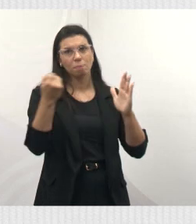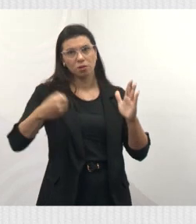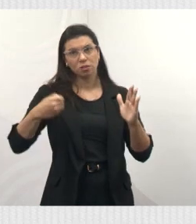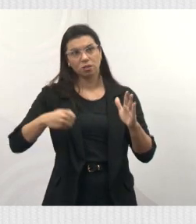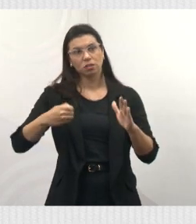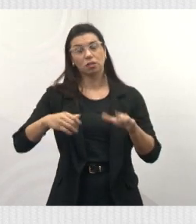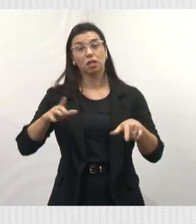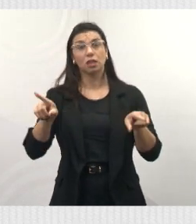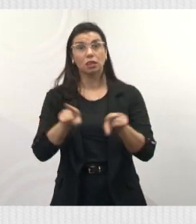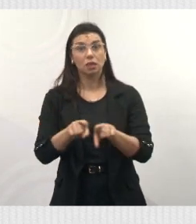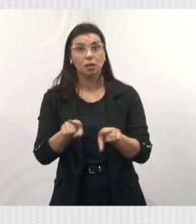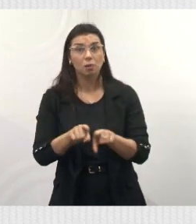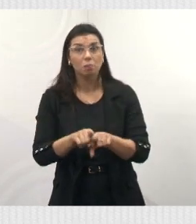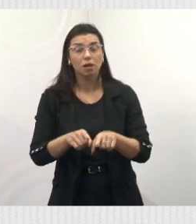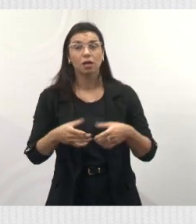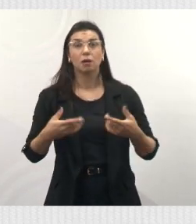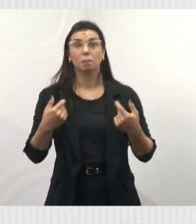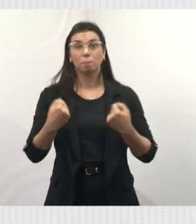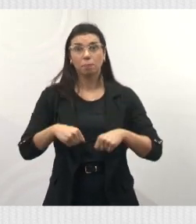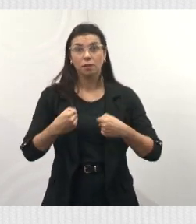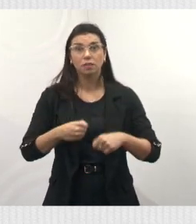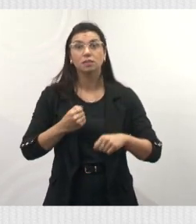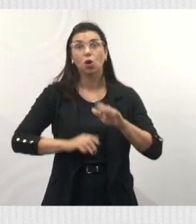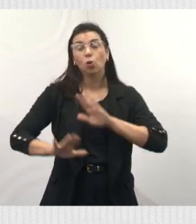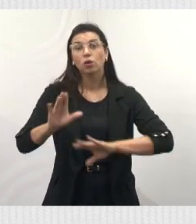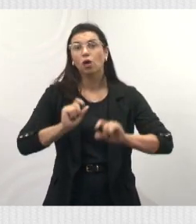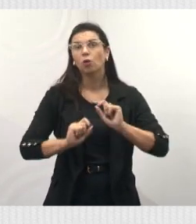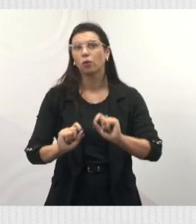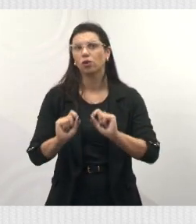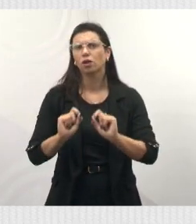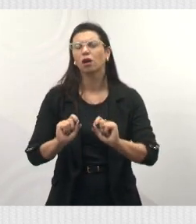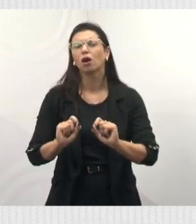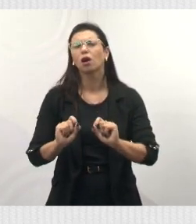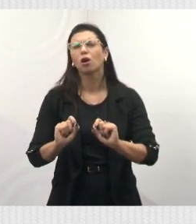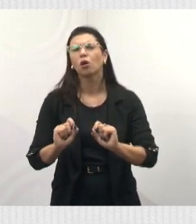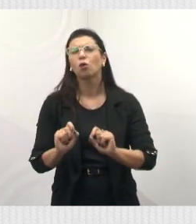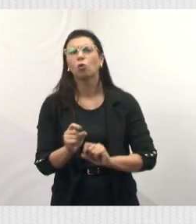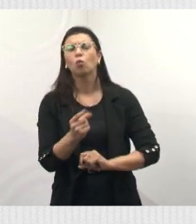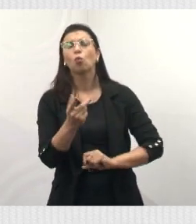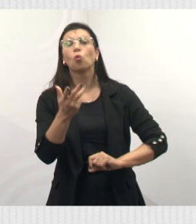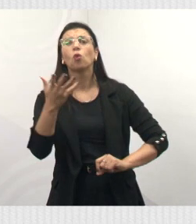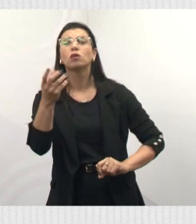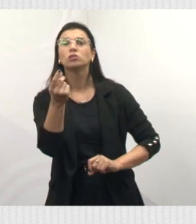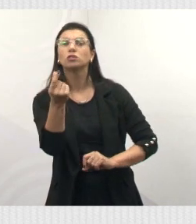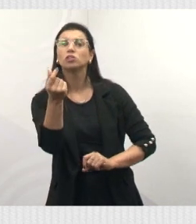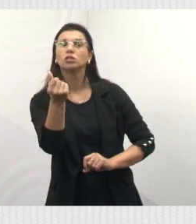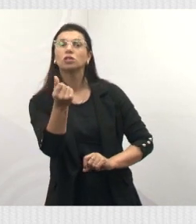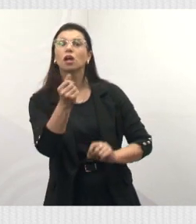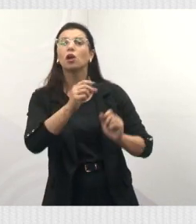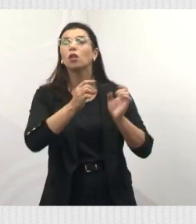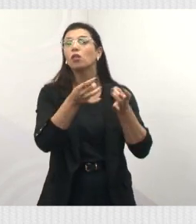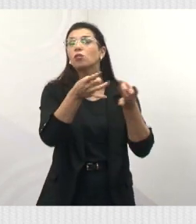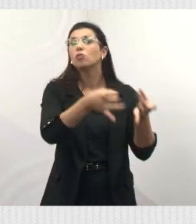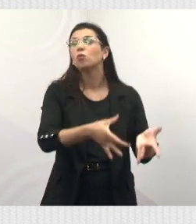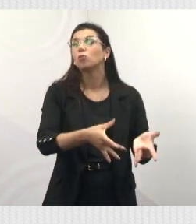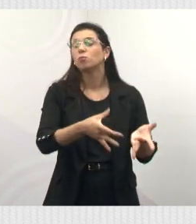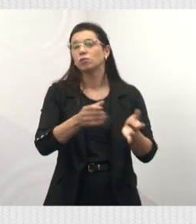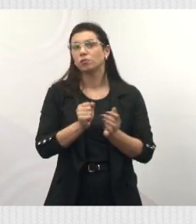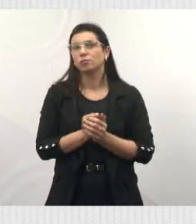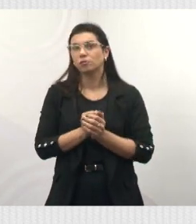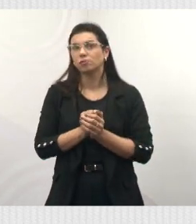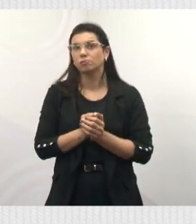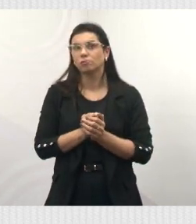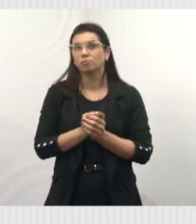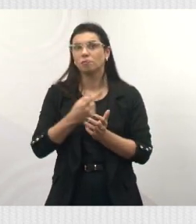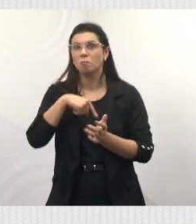disso, um outro parâmetro que a gente tem que se cuidar sempre é quanto que está sobrando para investimento no município. O ideal